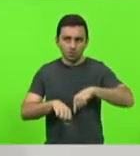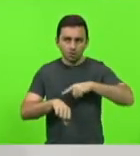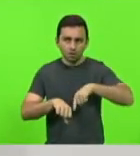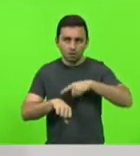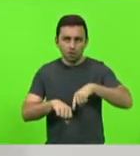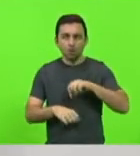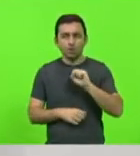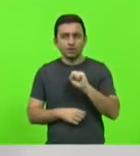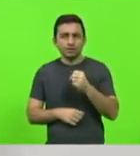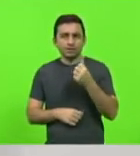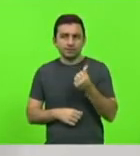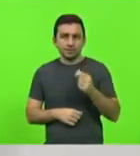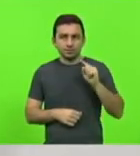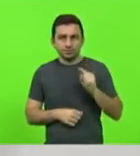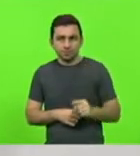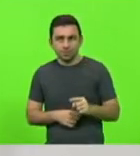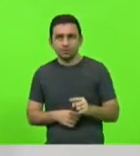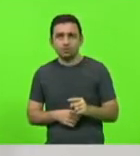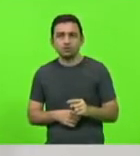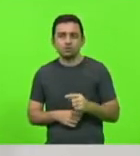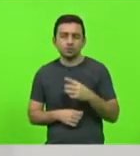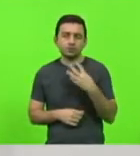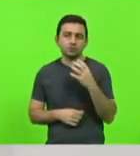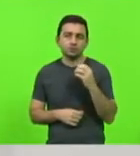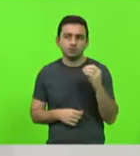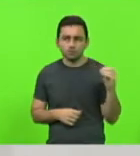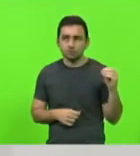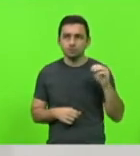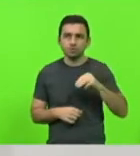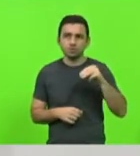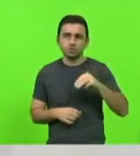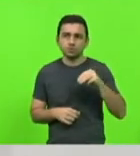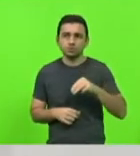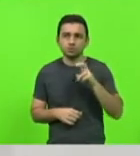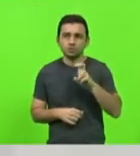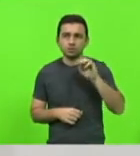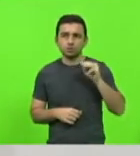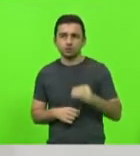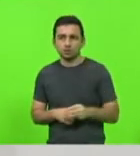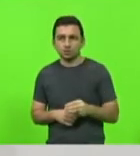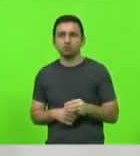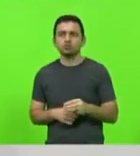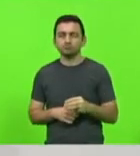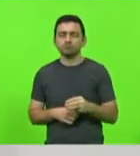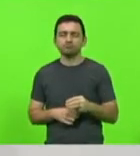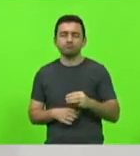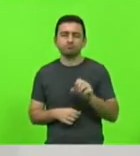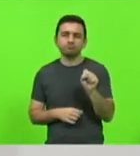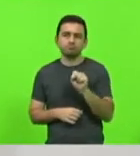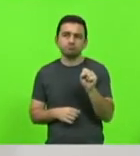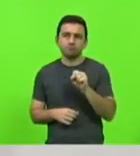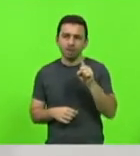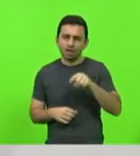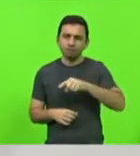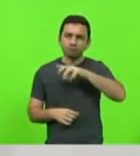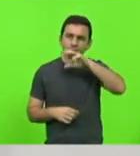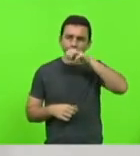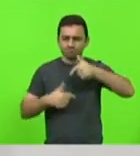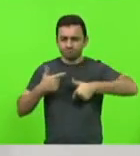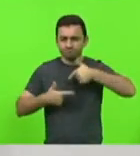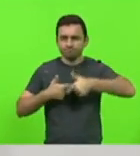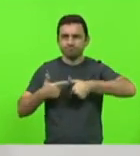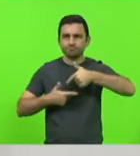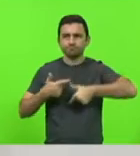86.400 minutos, 5.184 segundos, respirando e trabalhando incansavelmente pelo bem comum do